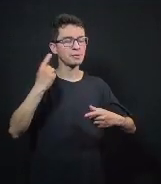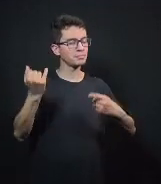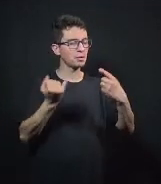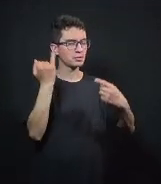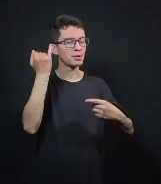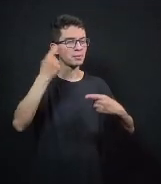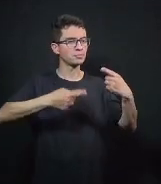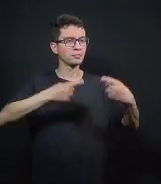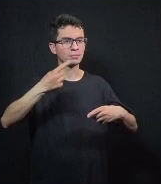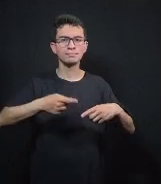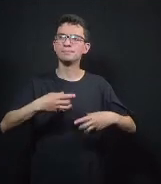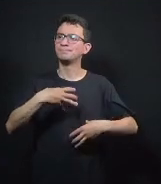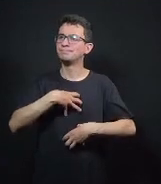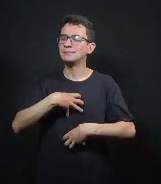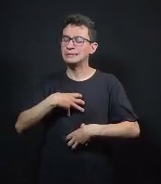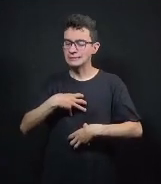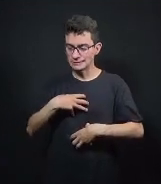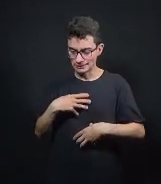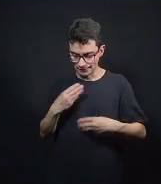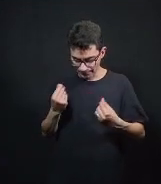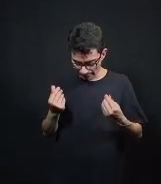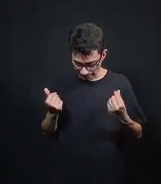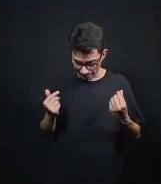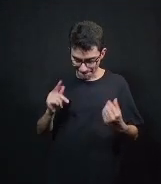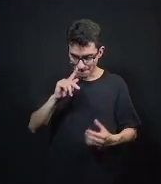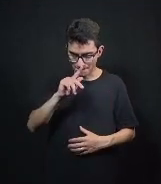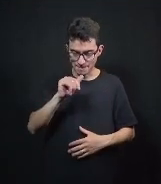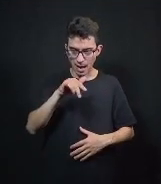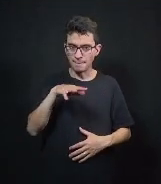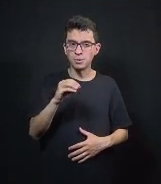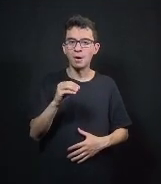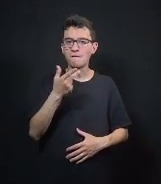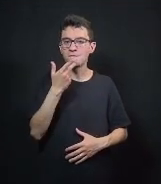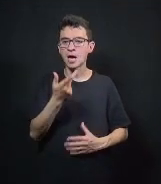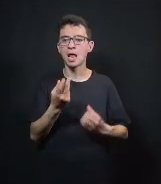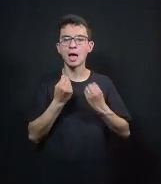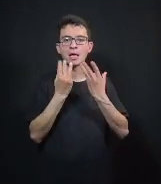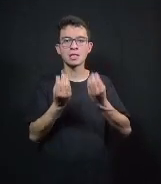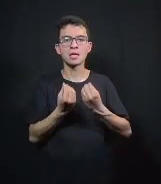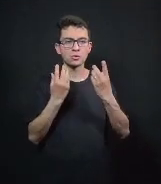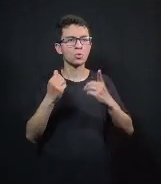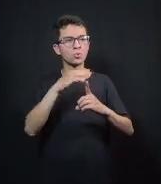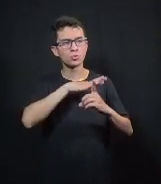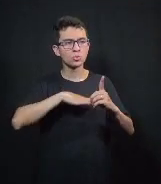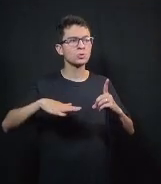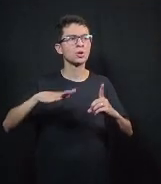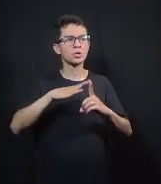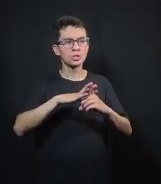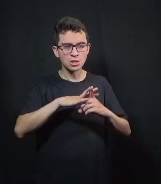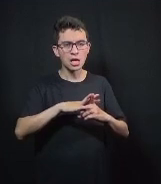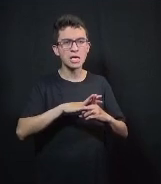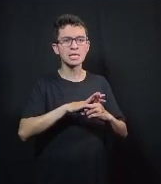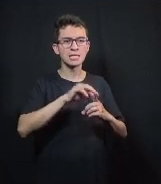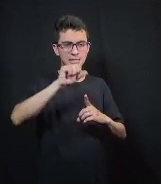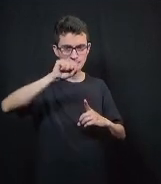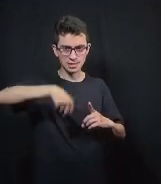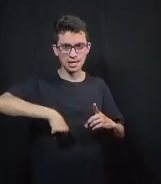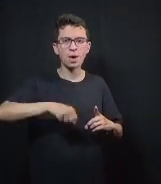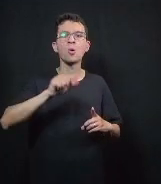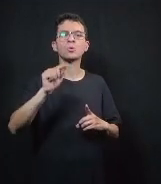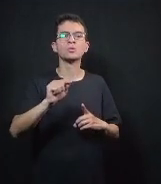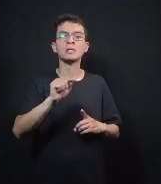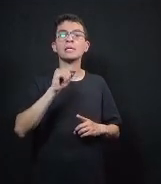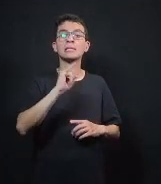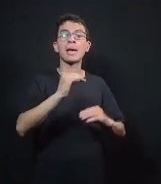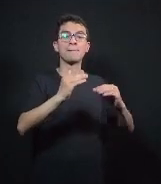me senti um pouco intimidado quando o Pablo disse que é um dado da sociologia que quanto mais educado você